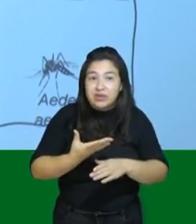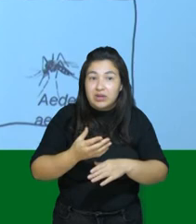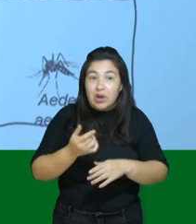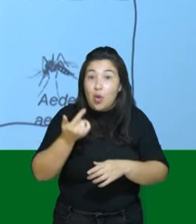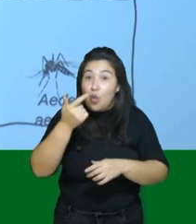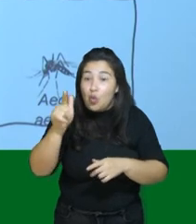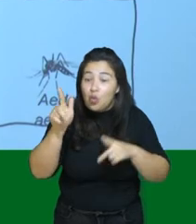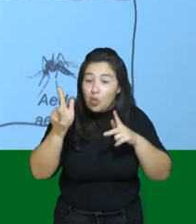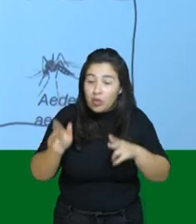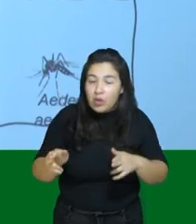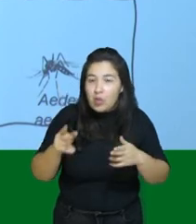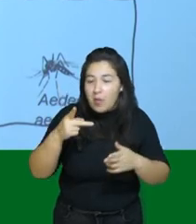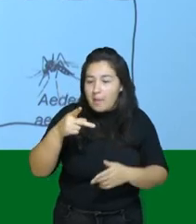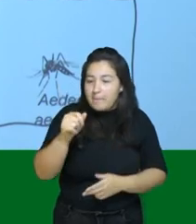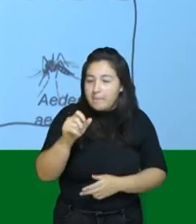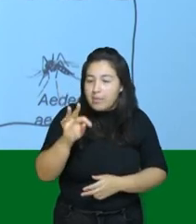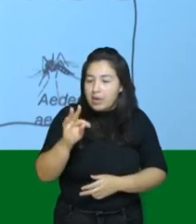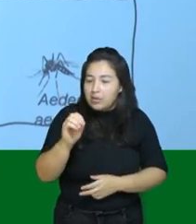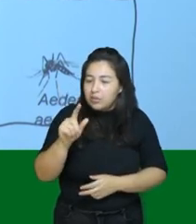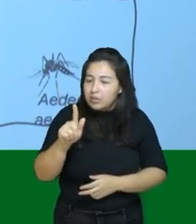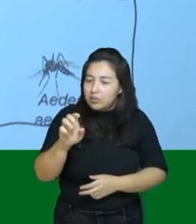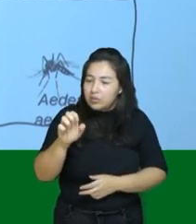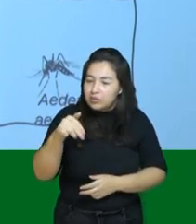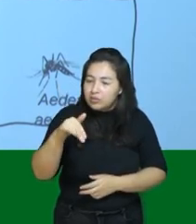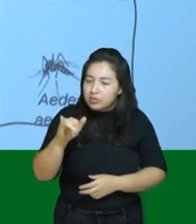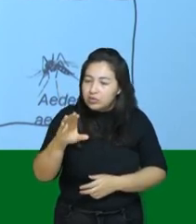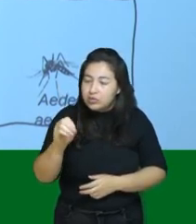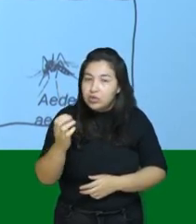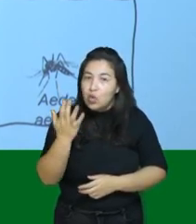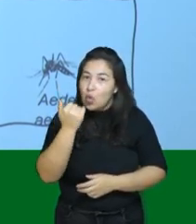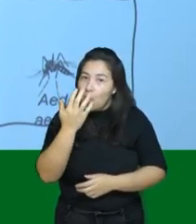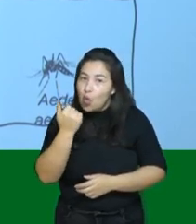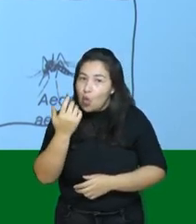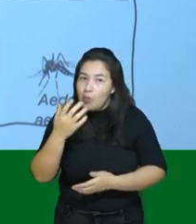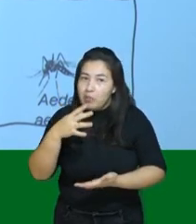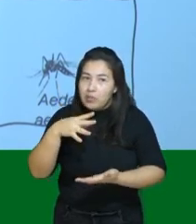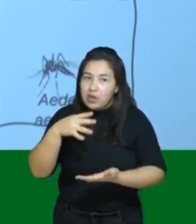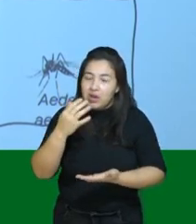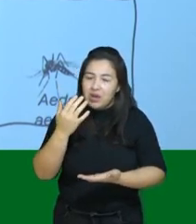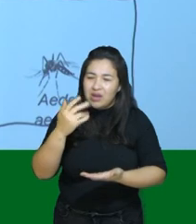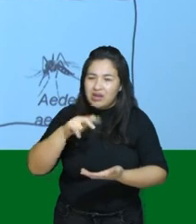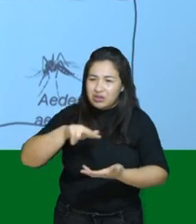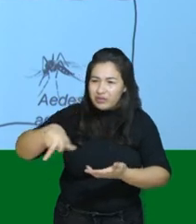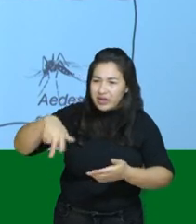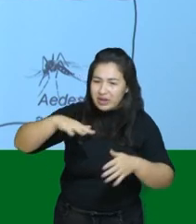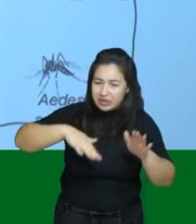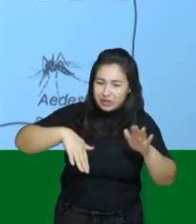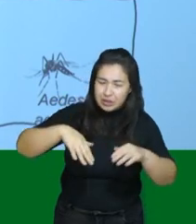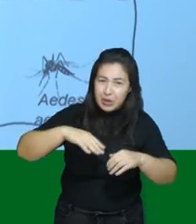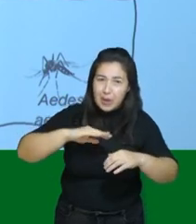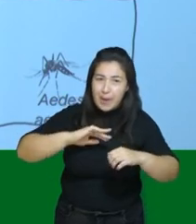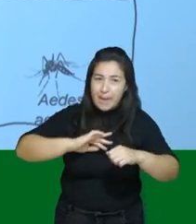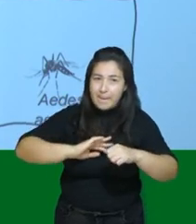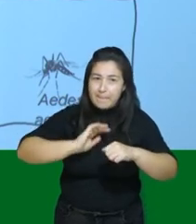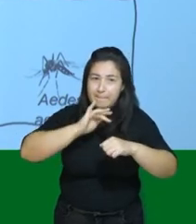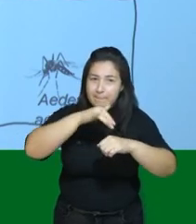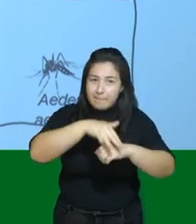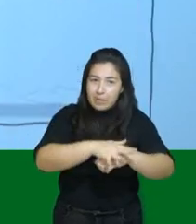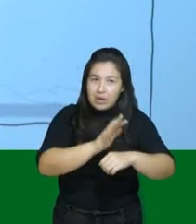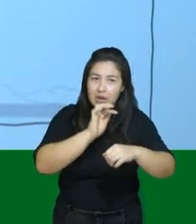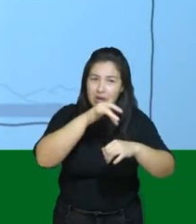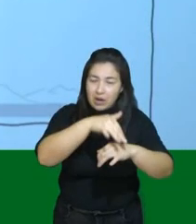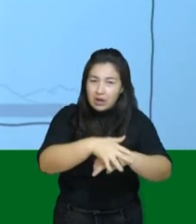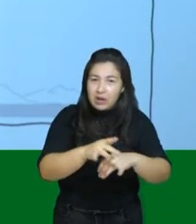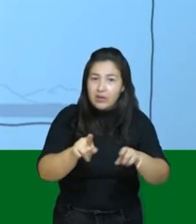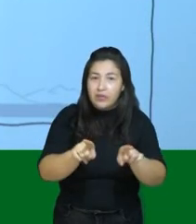organismos patogênicos, por exemplo, no consumo de alimentos, na praia, que geram um monte de problemas para a população de